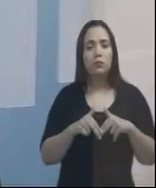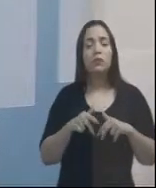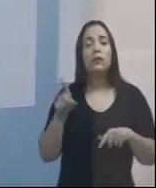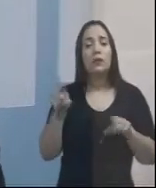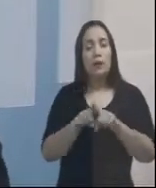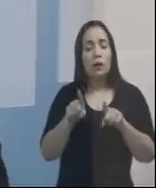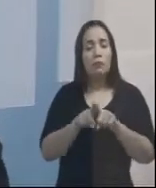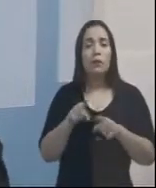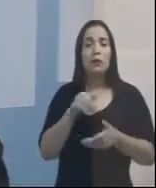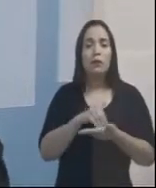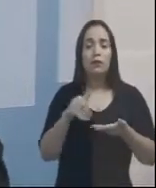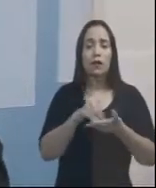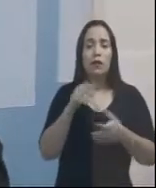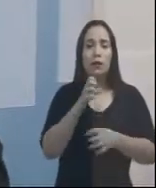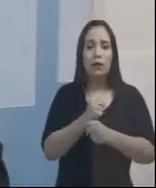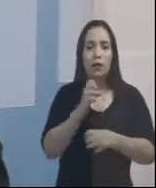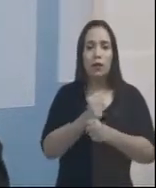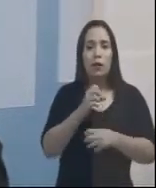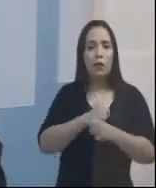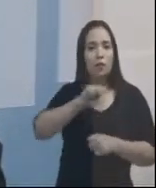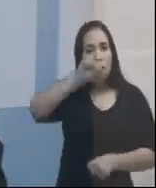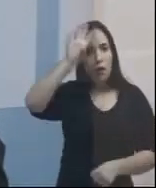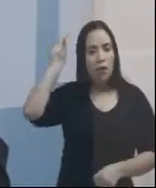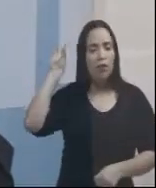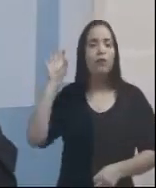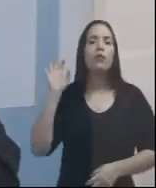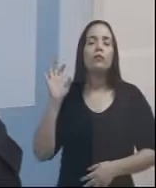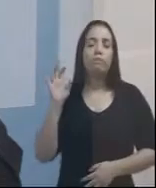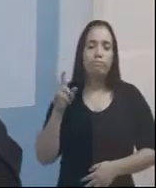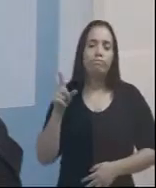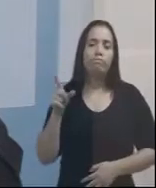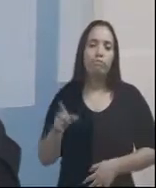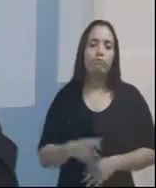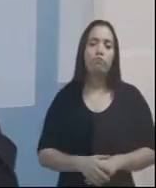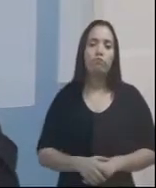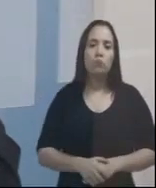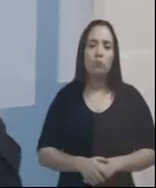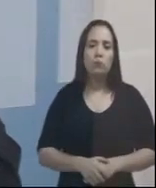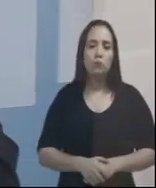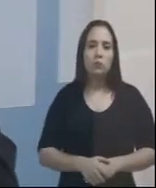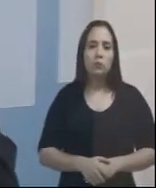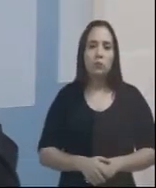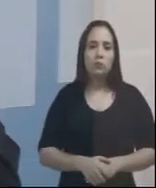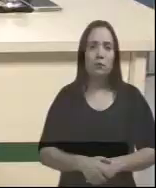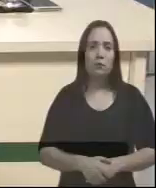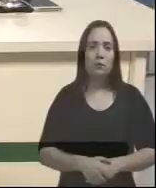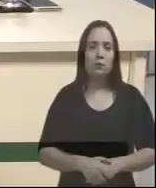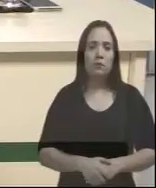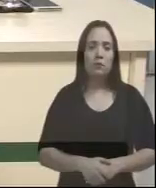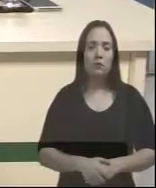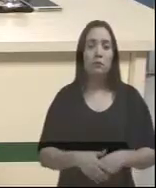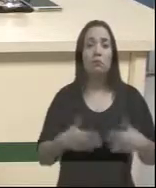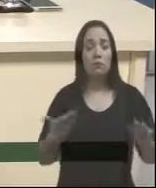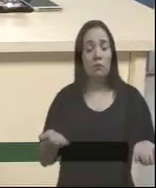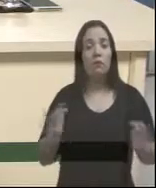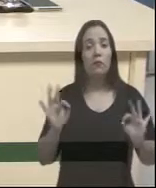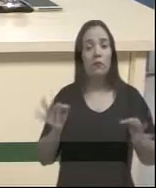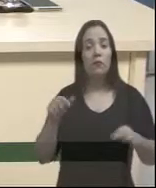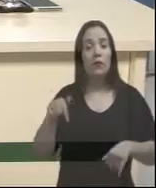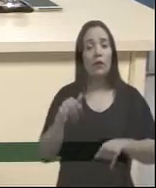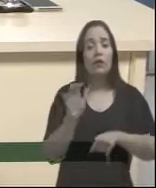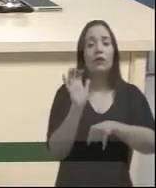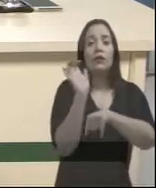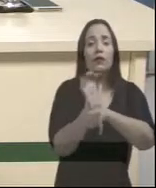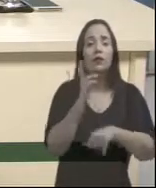Fazenda, é a melhor do país, tá certo? E é mesmo. Você vê. O maior grau de investimento aí de todos bem, os estados da federação. A